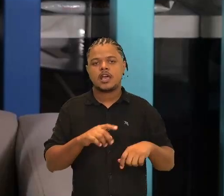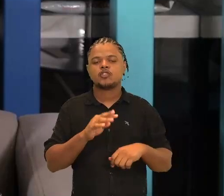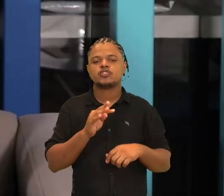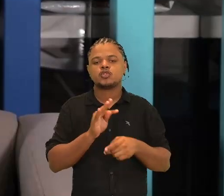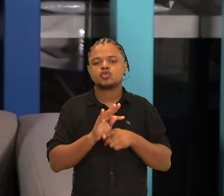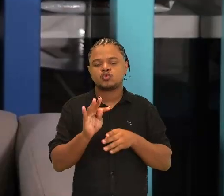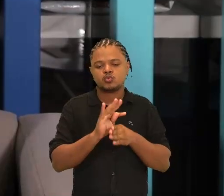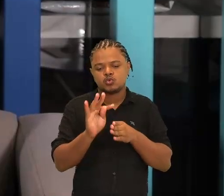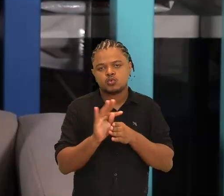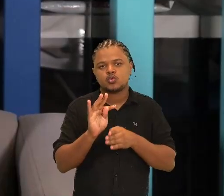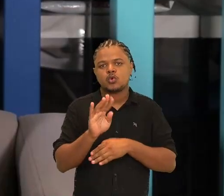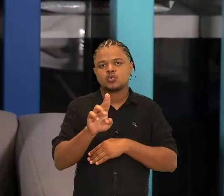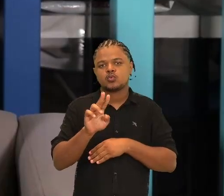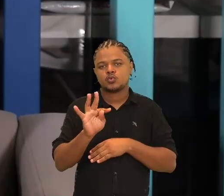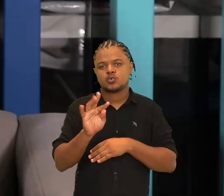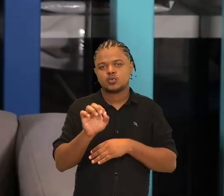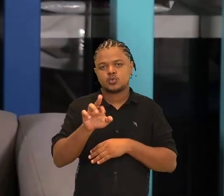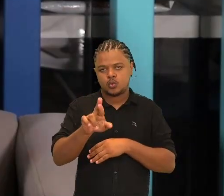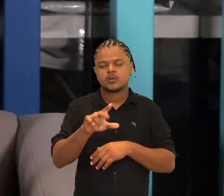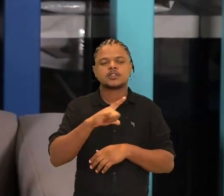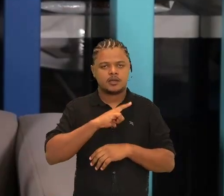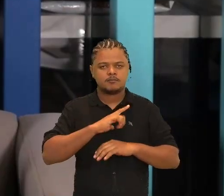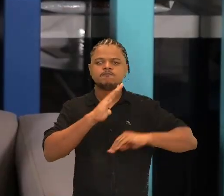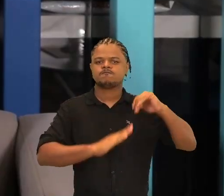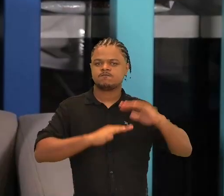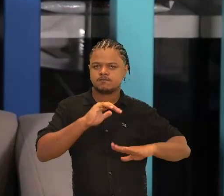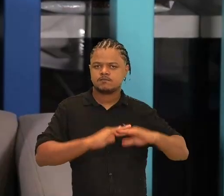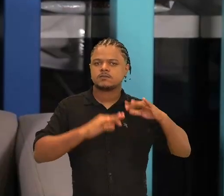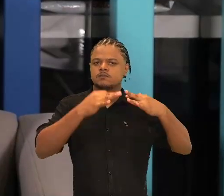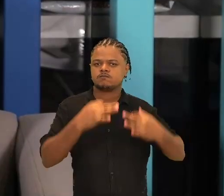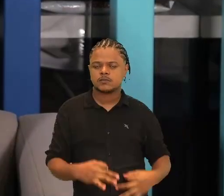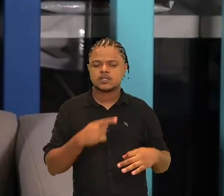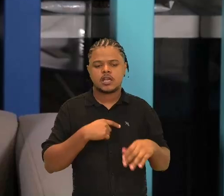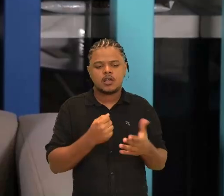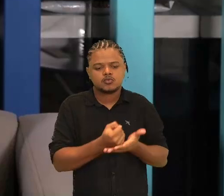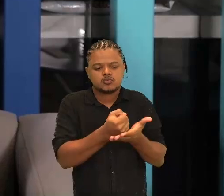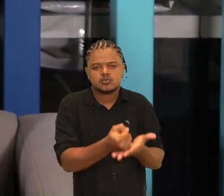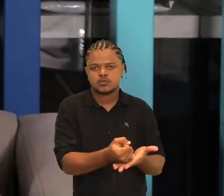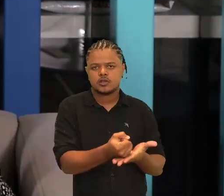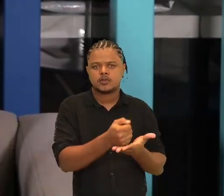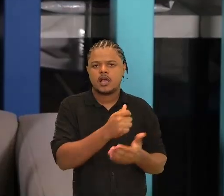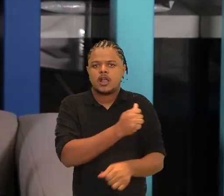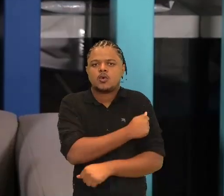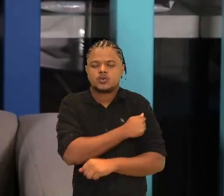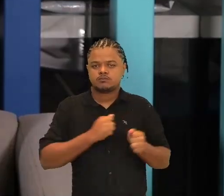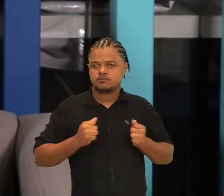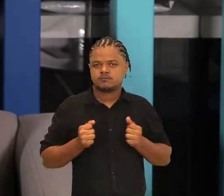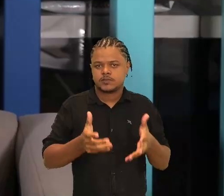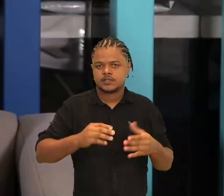tem uma formação específica pedagógica e vai dar o suporte individualizado para aquele aluno nas